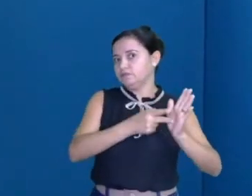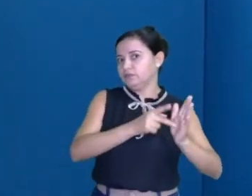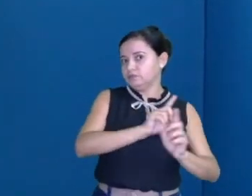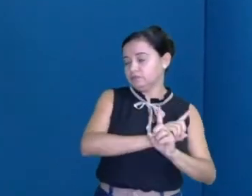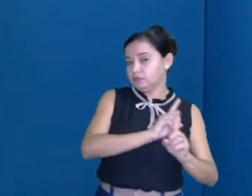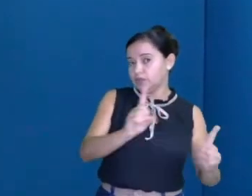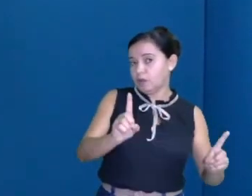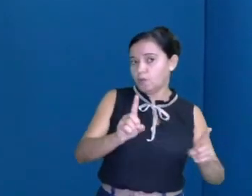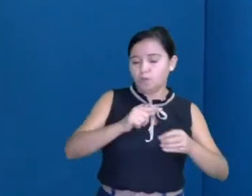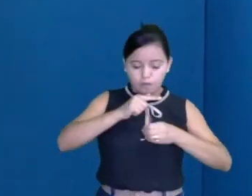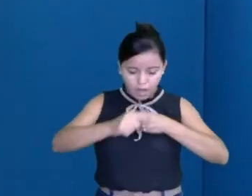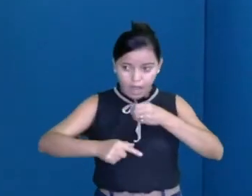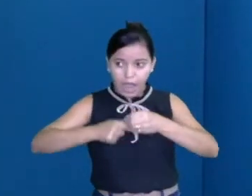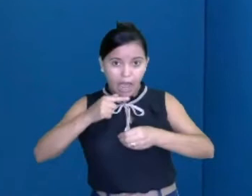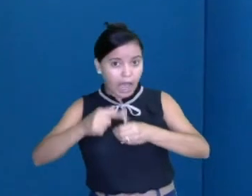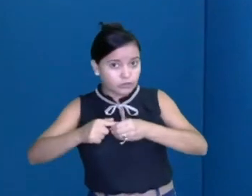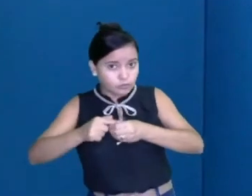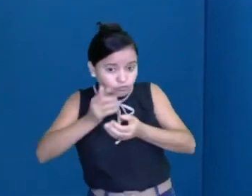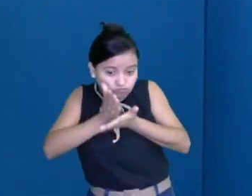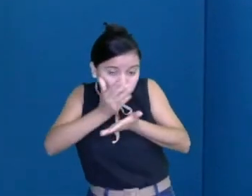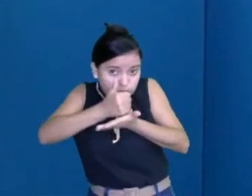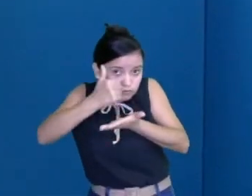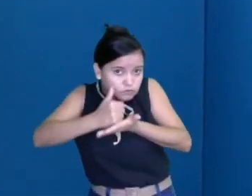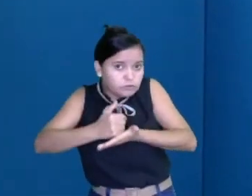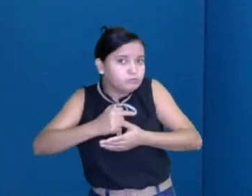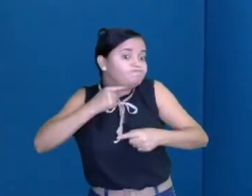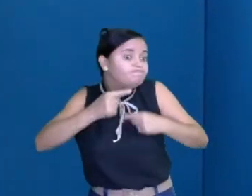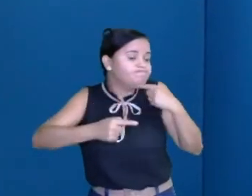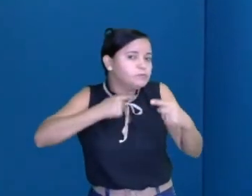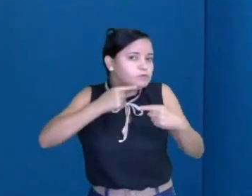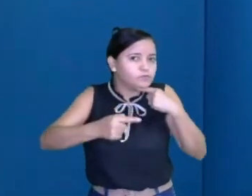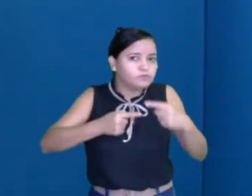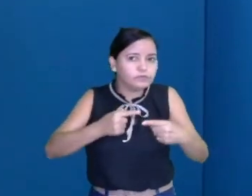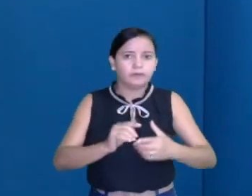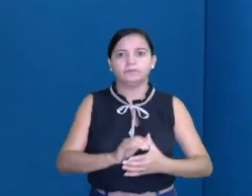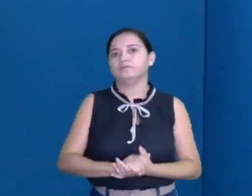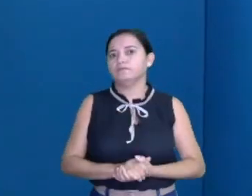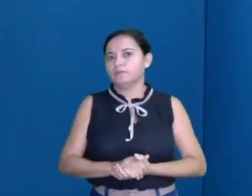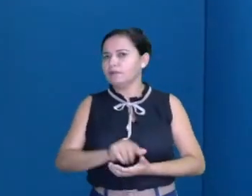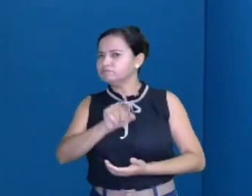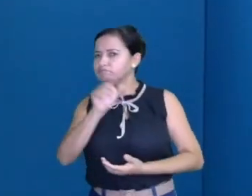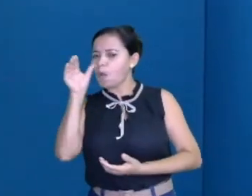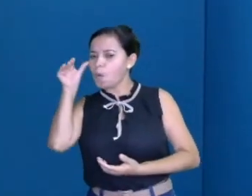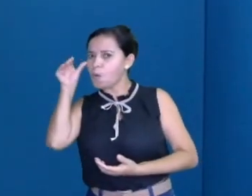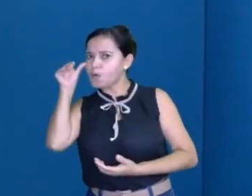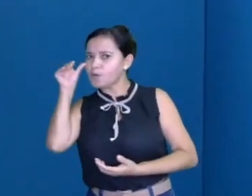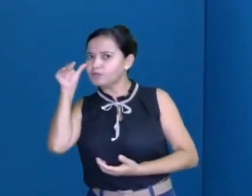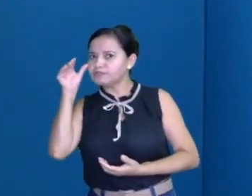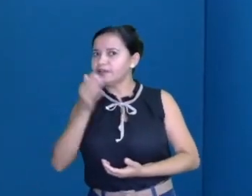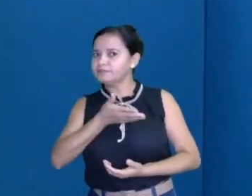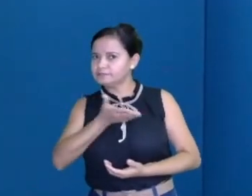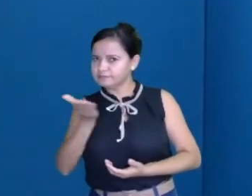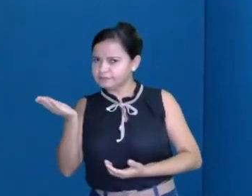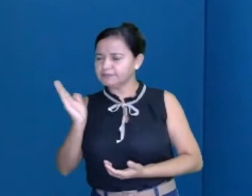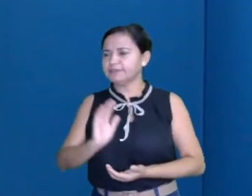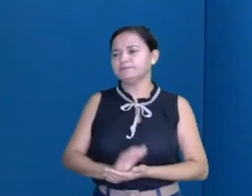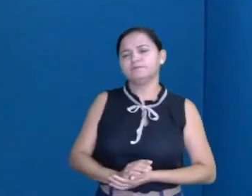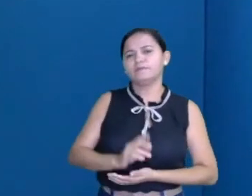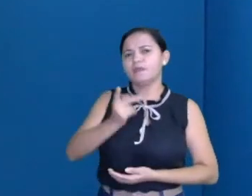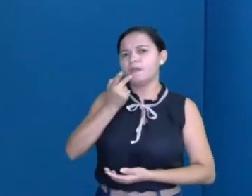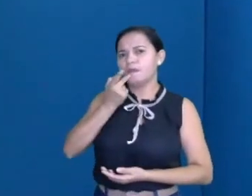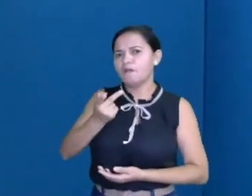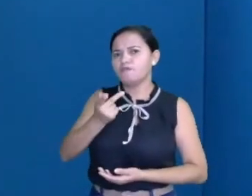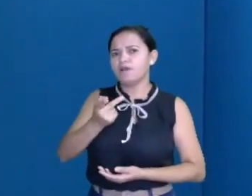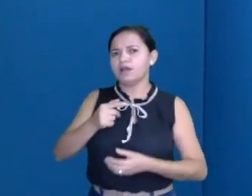Então, átomos quer dizer não divisível, indivisível. E a título de curiosidade, produção, quando eu falo a